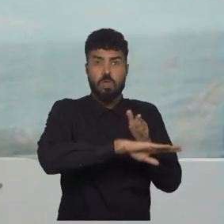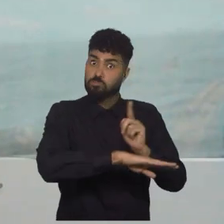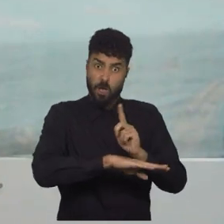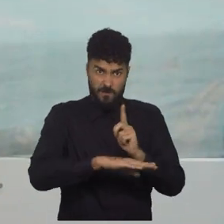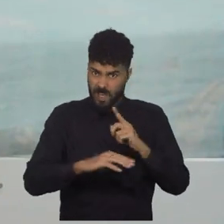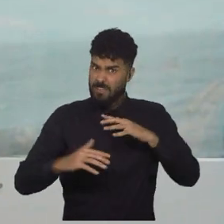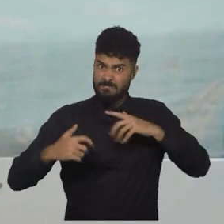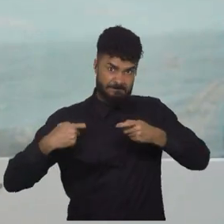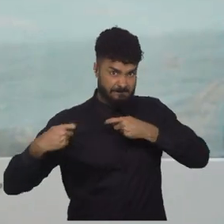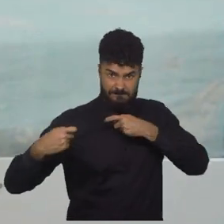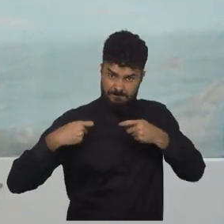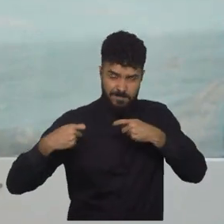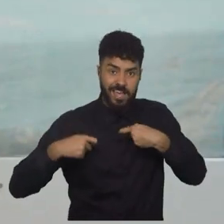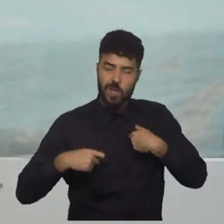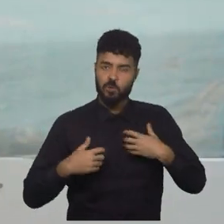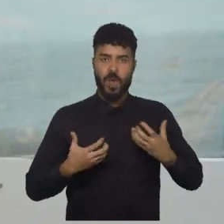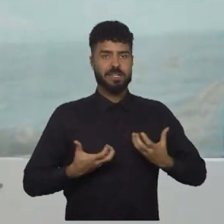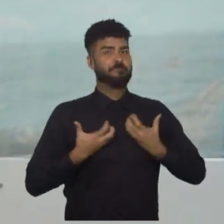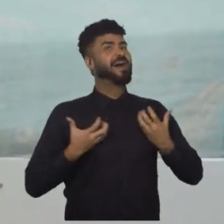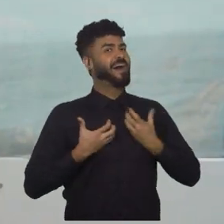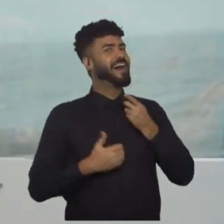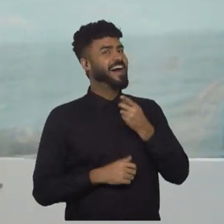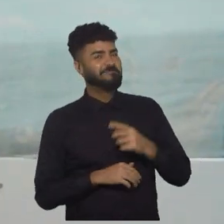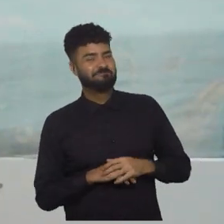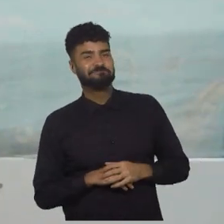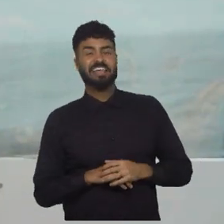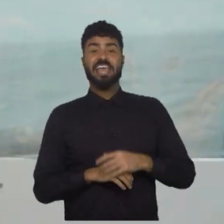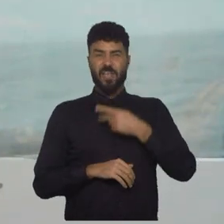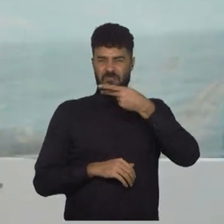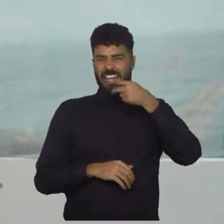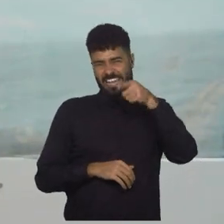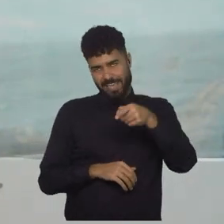e eu estou bem animado. E eu falei aqui, obviamente, mas o